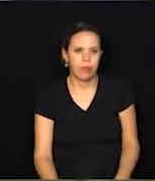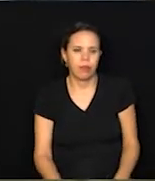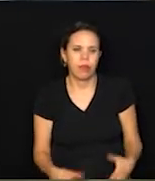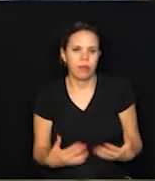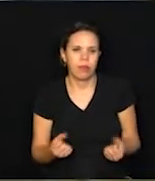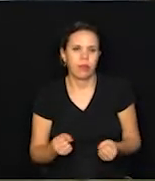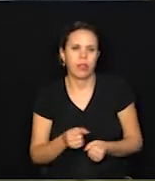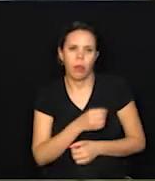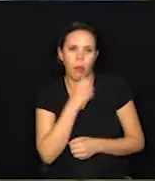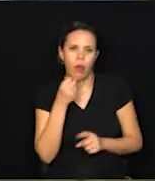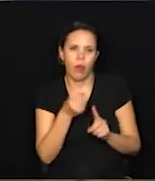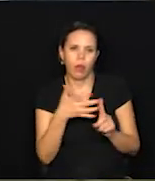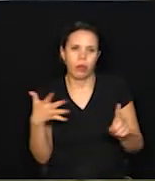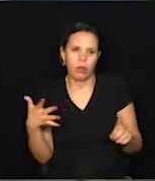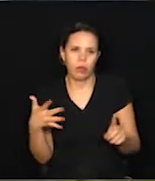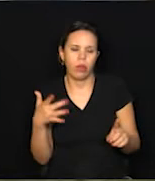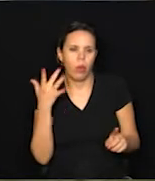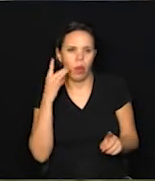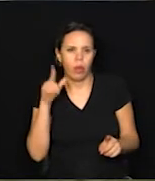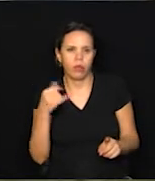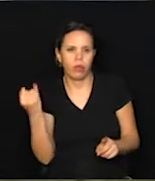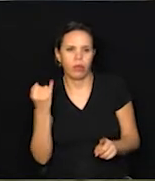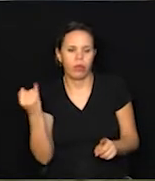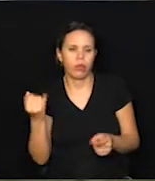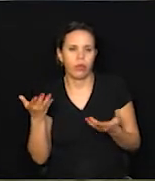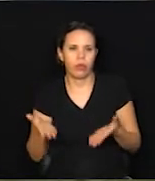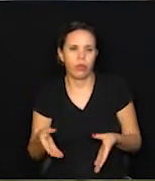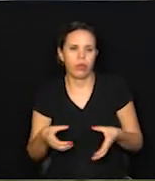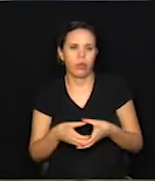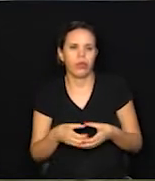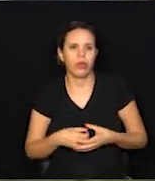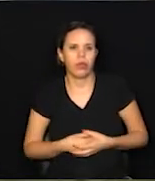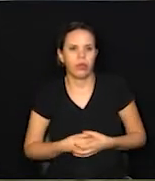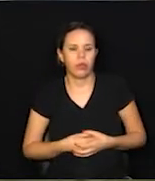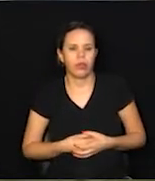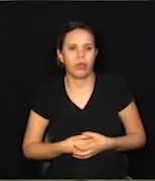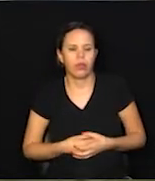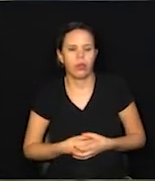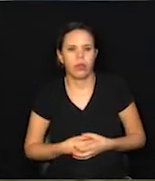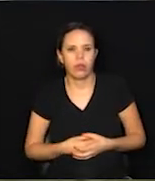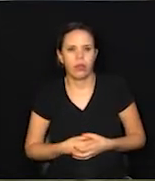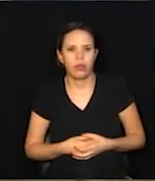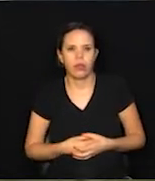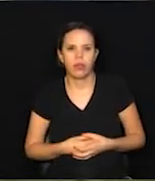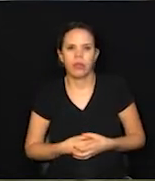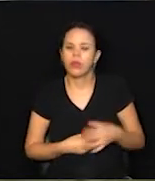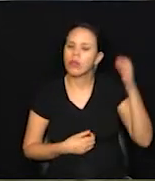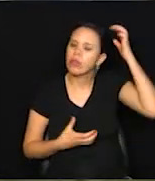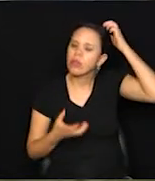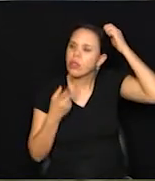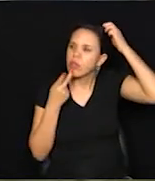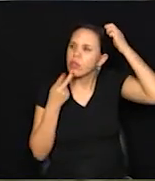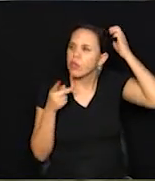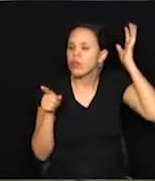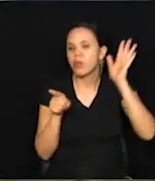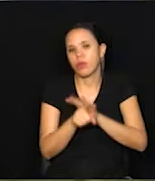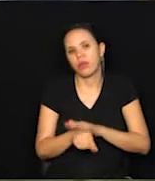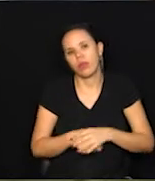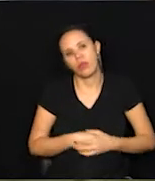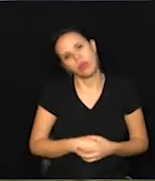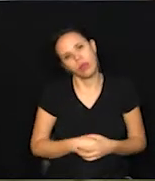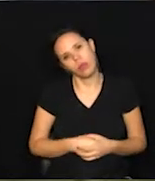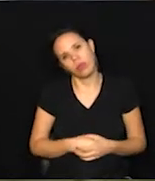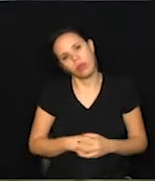fizeram uma boa explanação. Acho isso muito importante aqui na comissão. Mas queria perguntar em relação